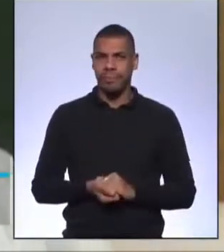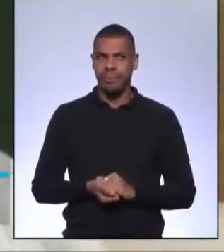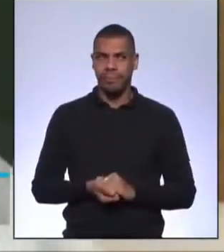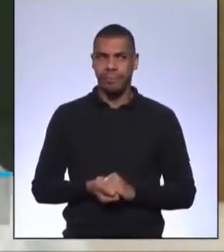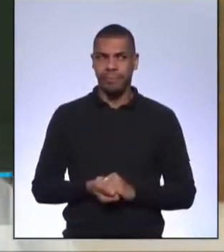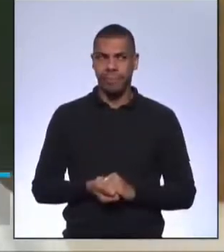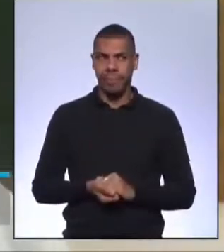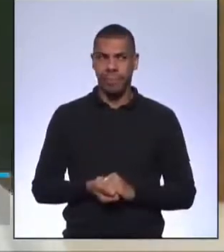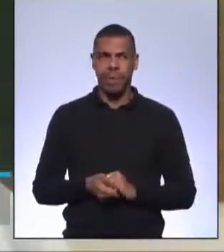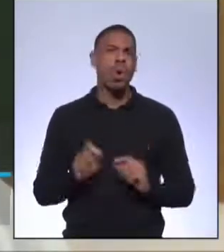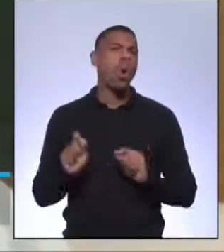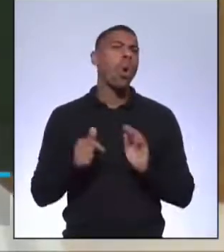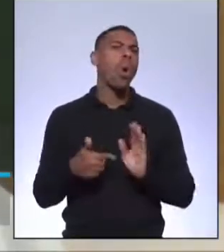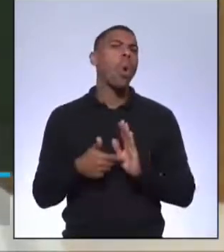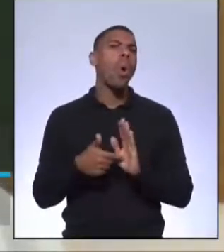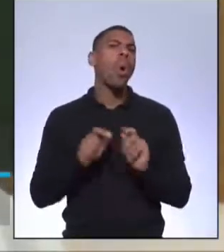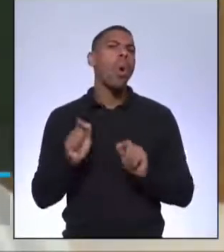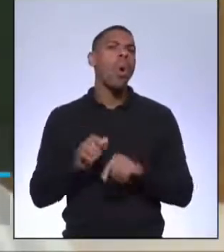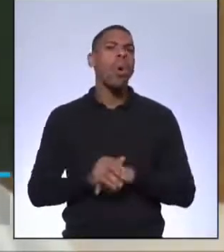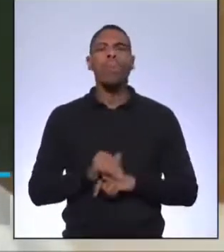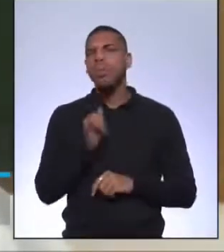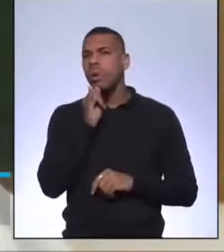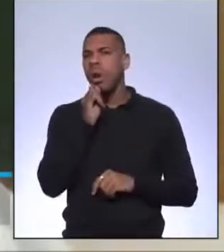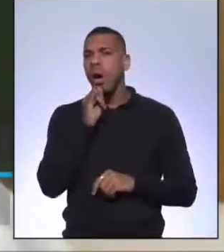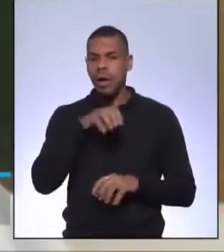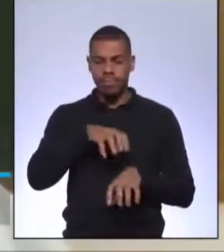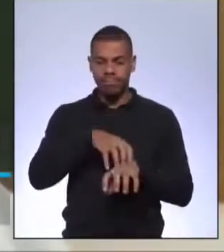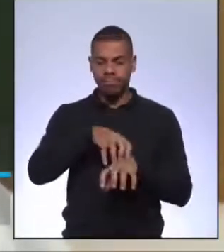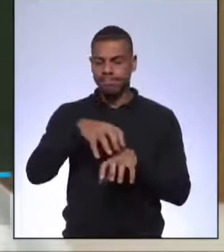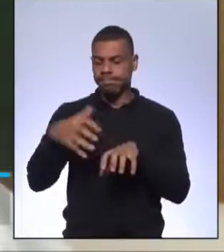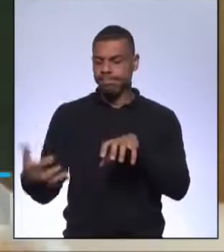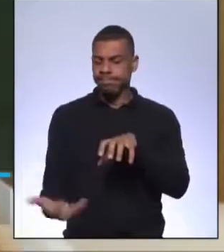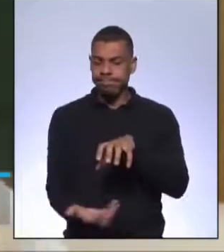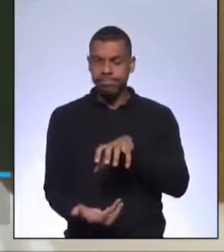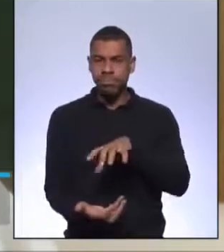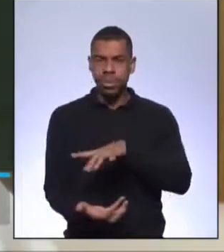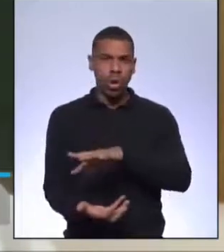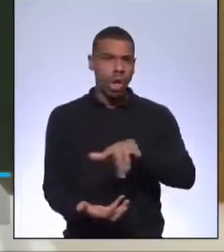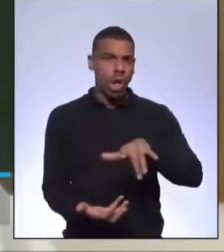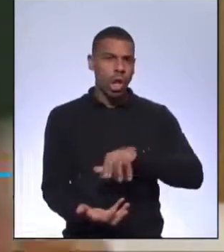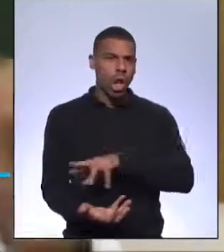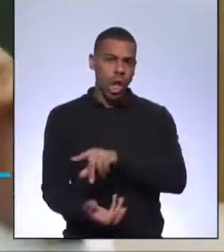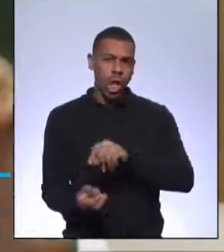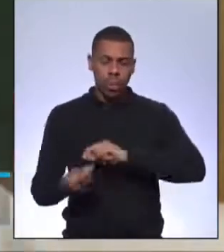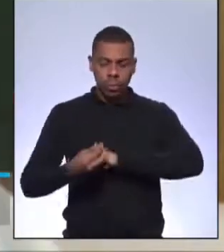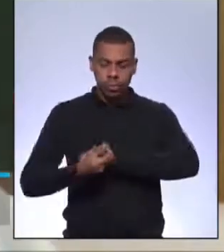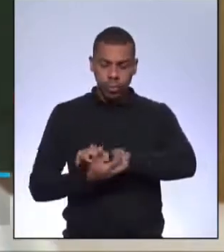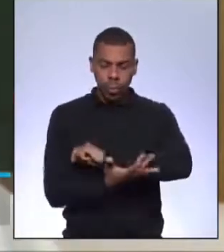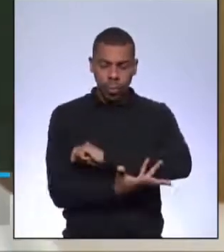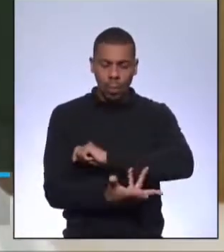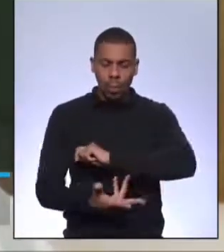né? O que que vai determinar aí esse ecossistema aí? Tipo de solo,